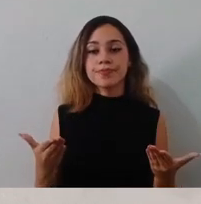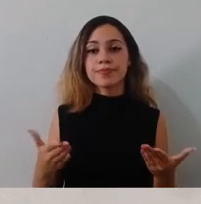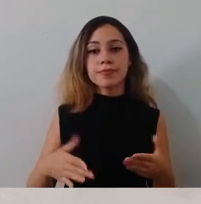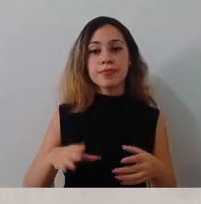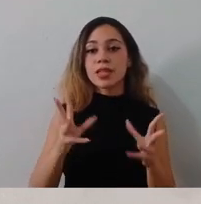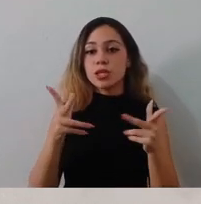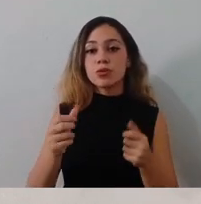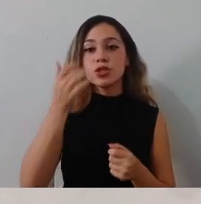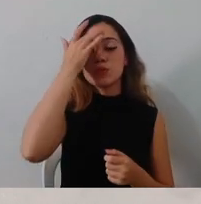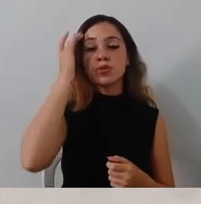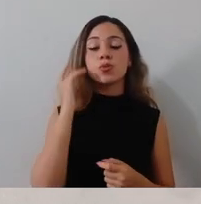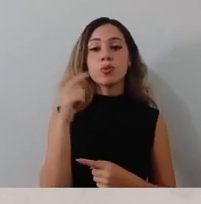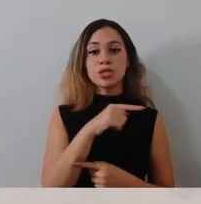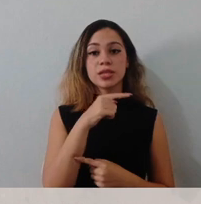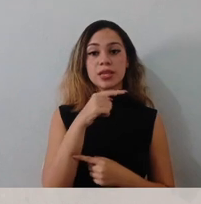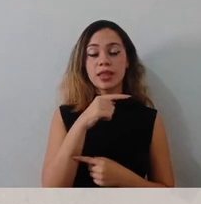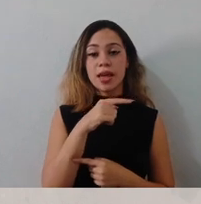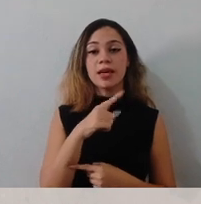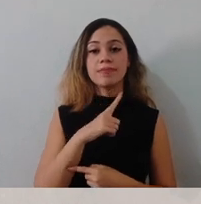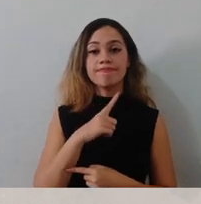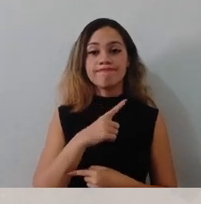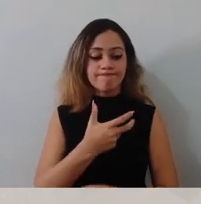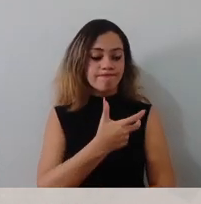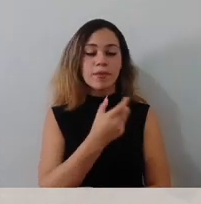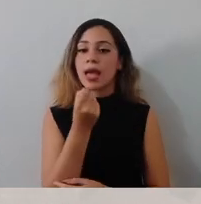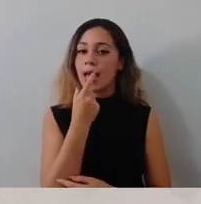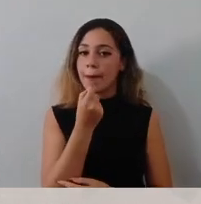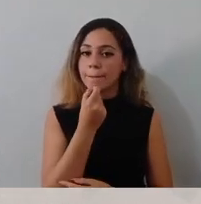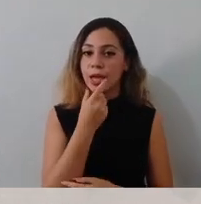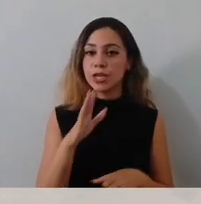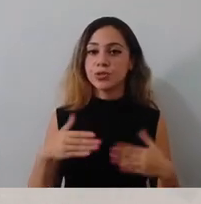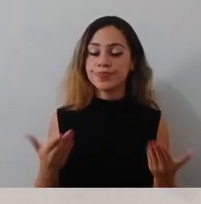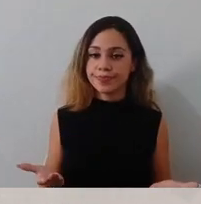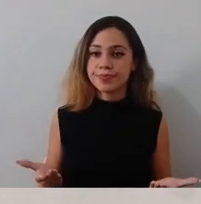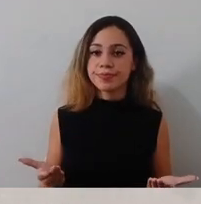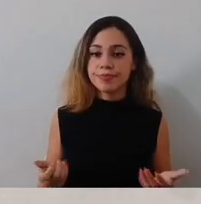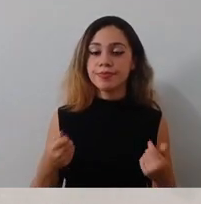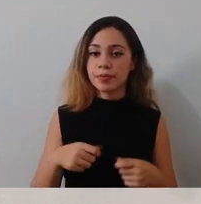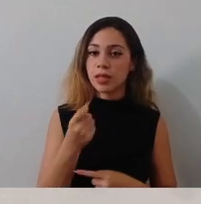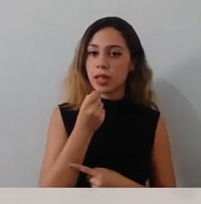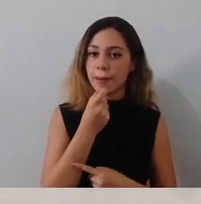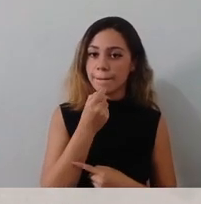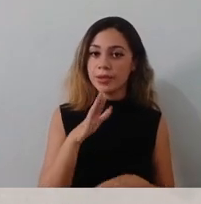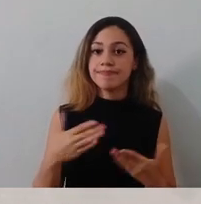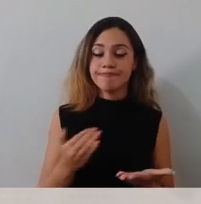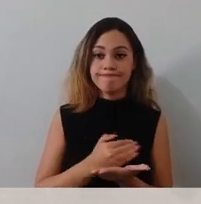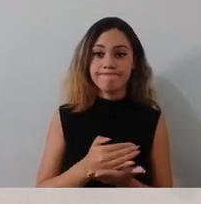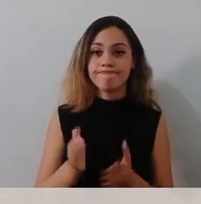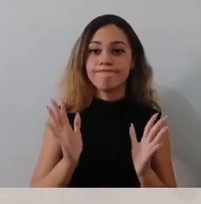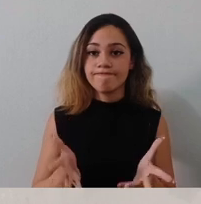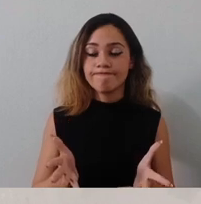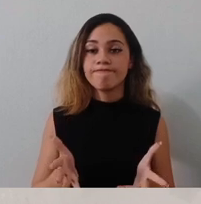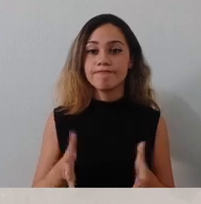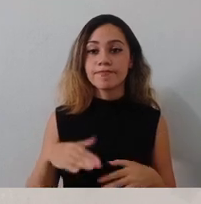nem todas as pessoas que estão ali internadas tomam medicamento. Sim. Então, já começa